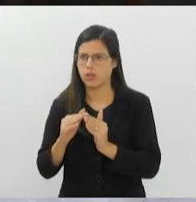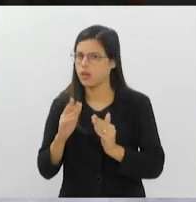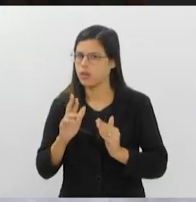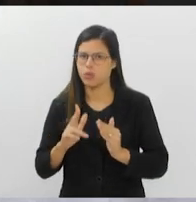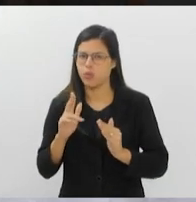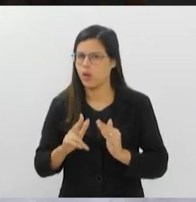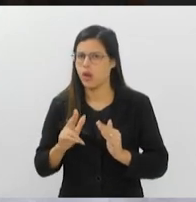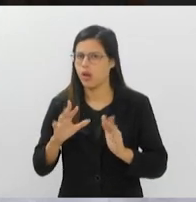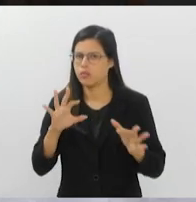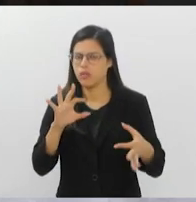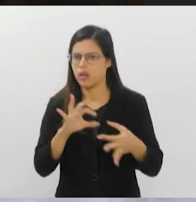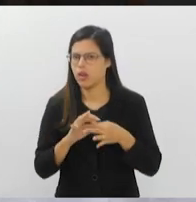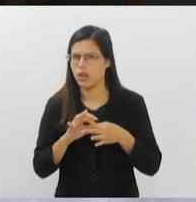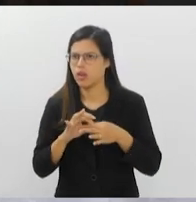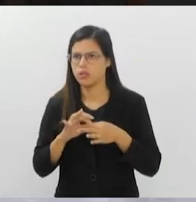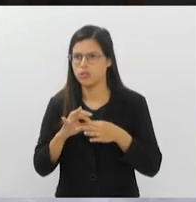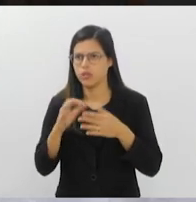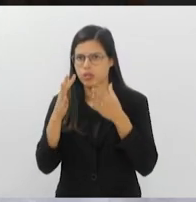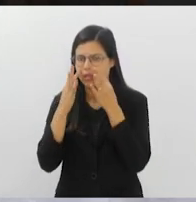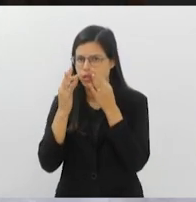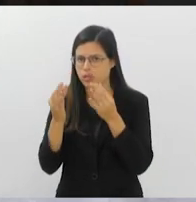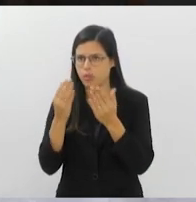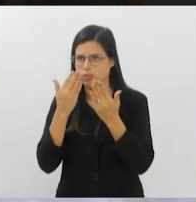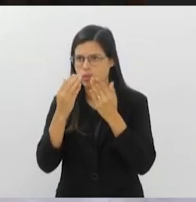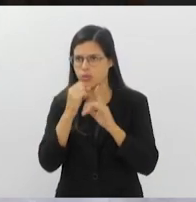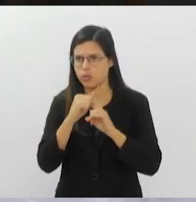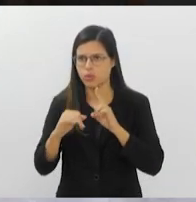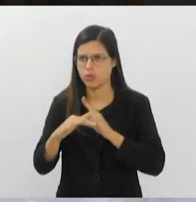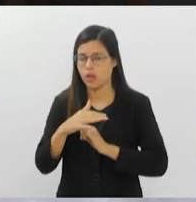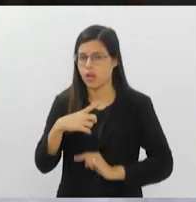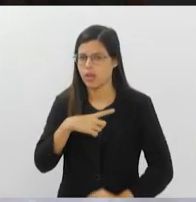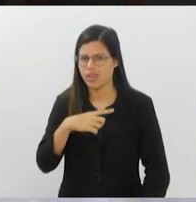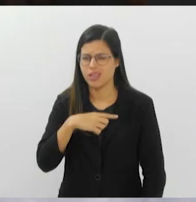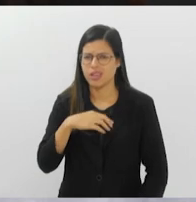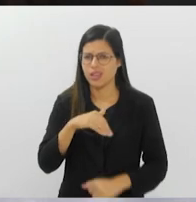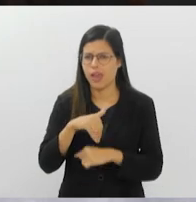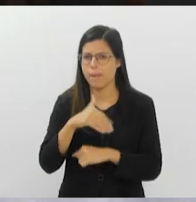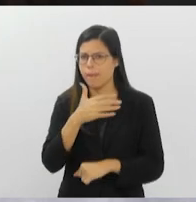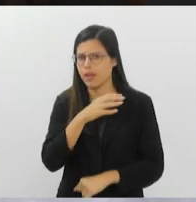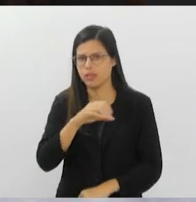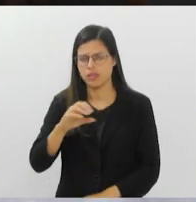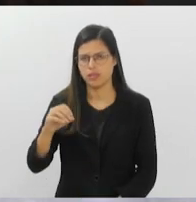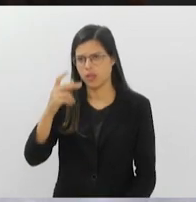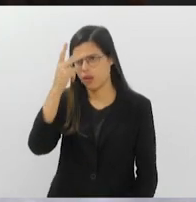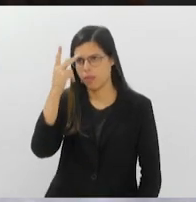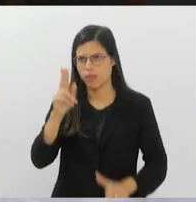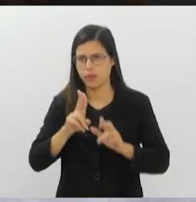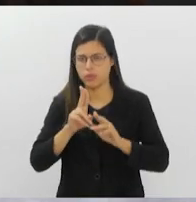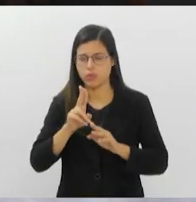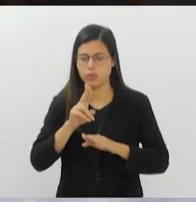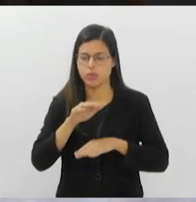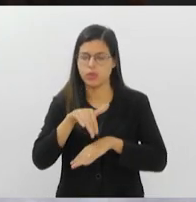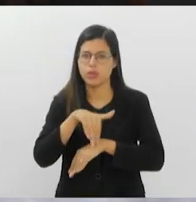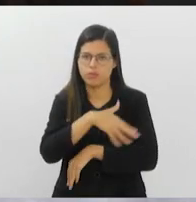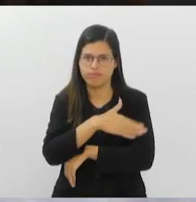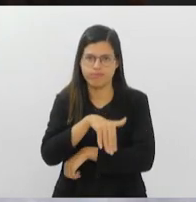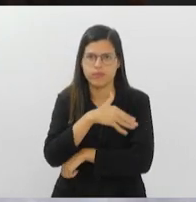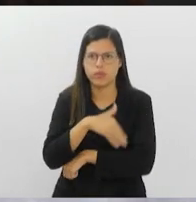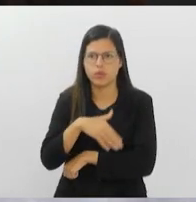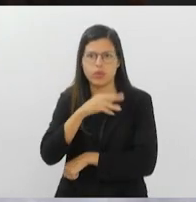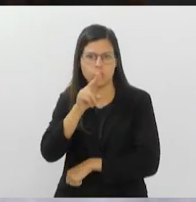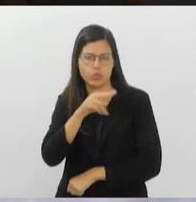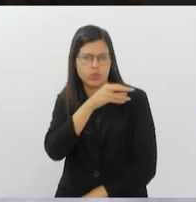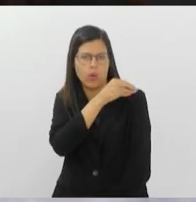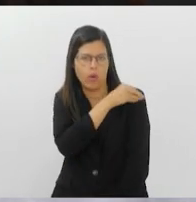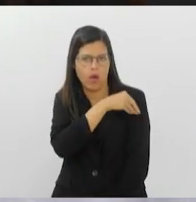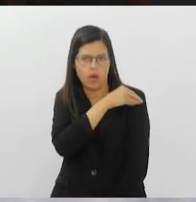psicossocial e reúne centenas de pessoas em situação de rua com uso abusivo de álcool e outras drogas, que são mantidas